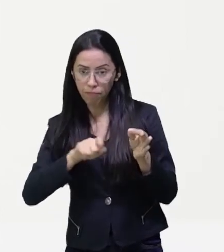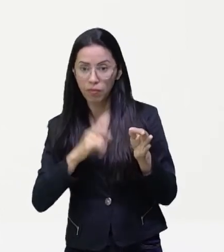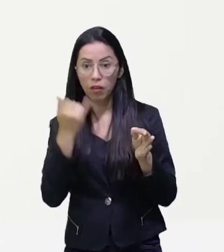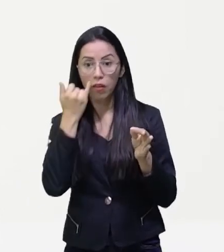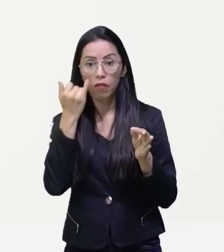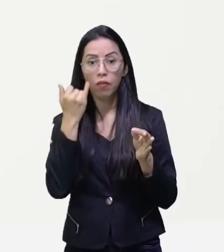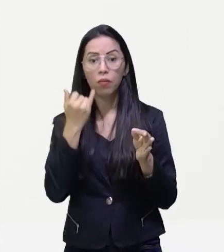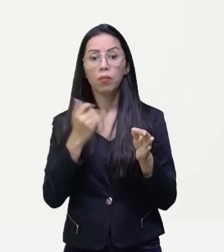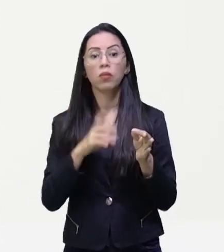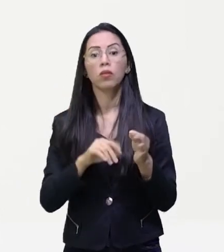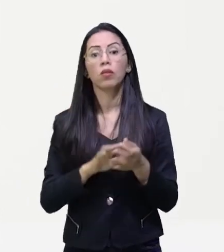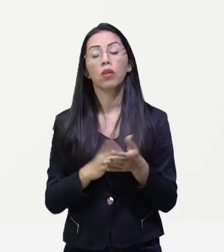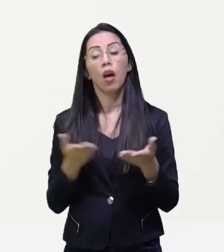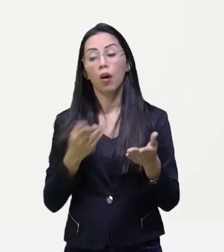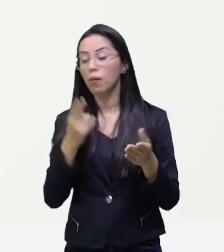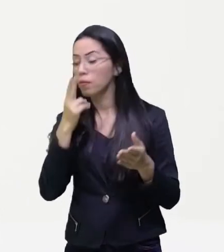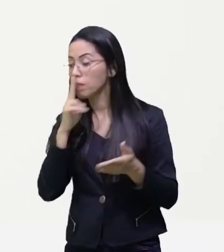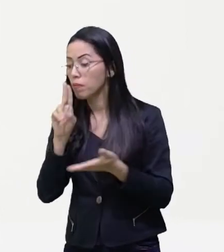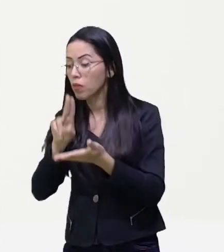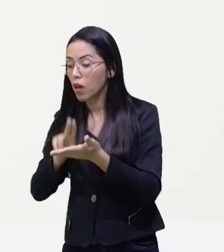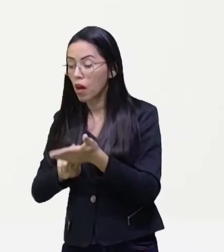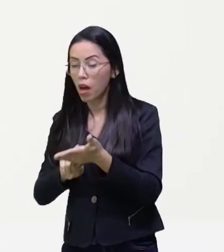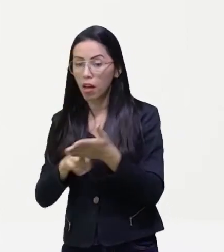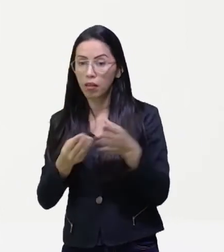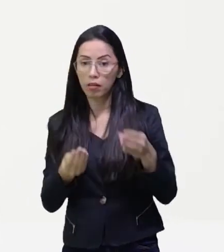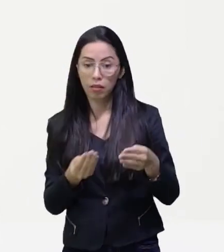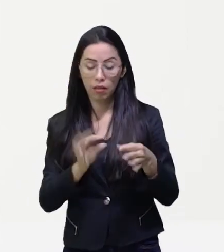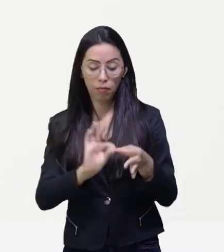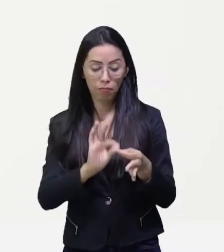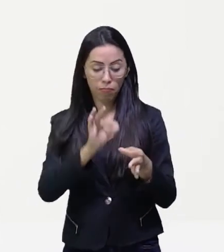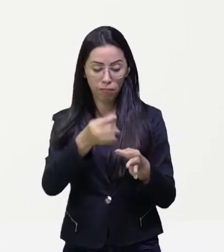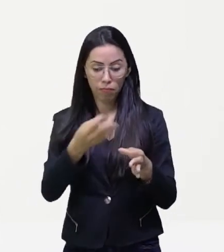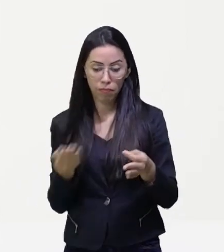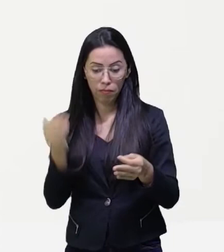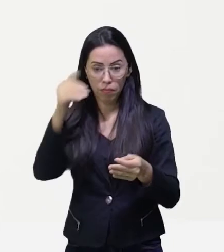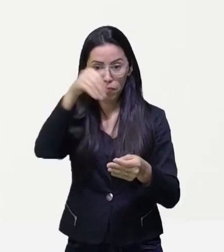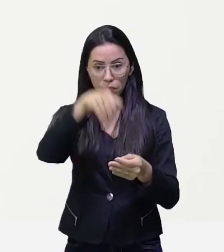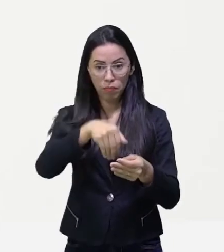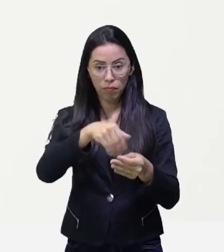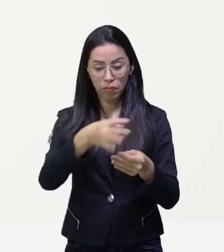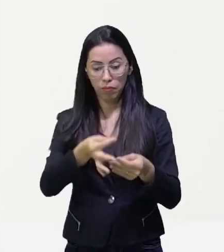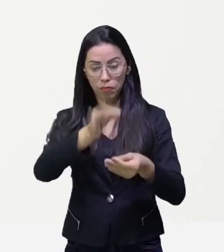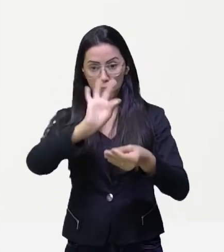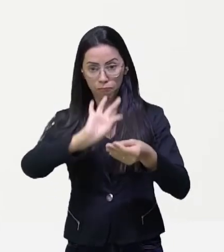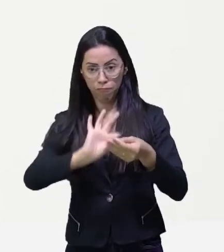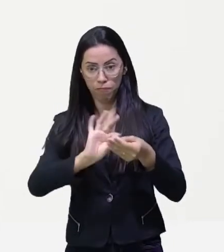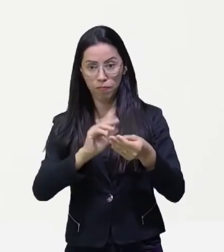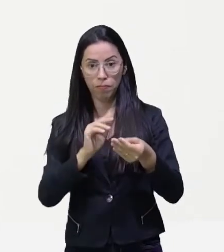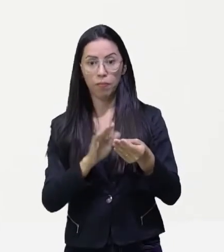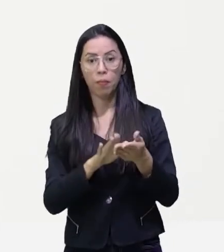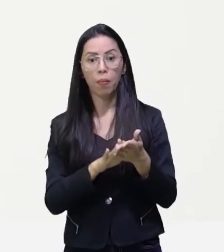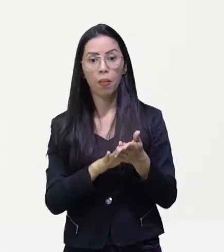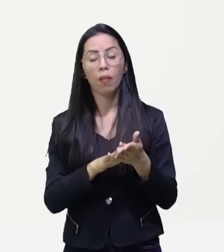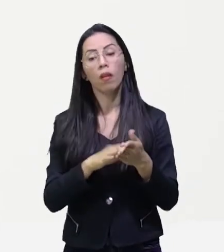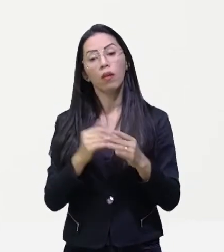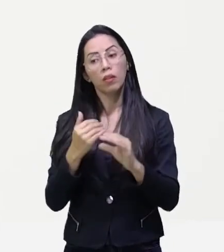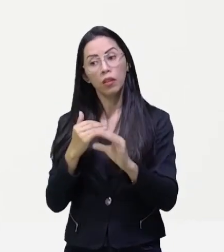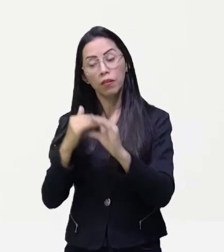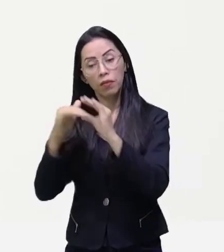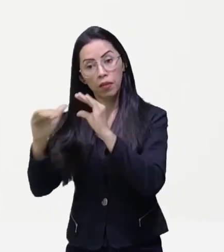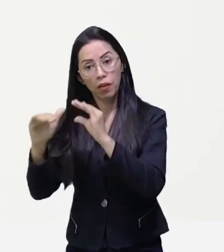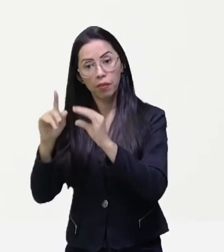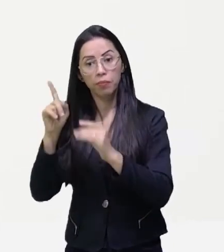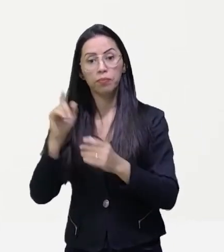carta dentro do envelope, fechá-la com uma etiqueta para lacrar e enviá-la pelos correios. Vamos ver